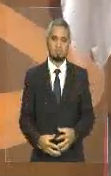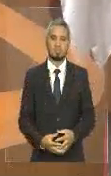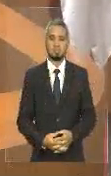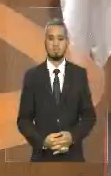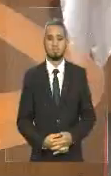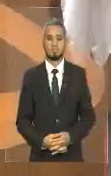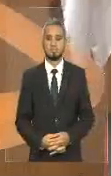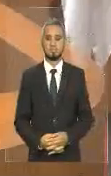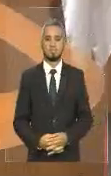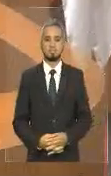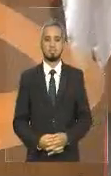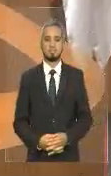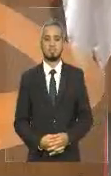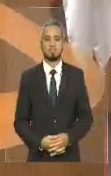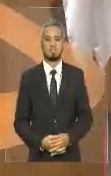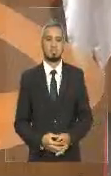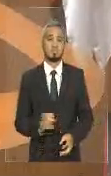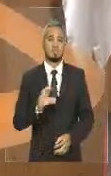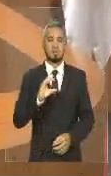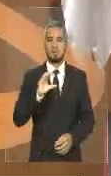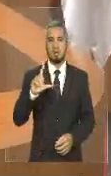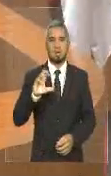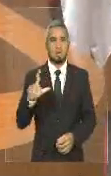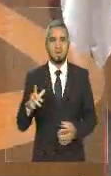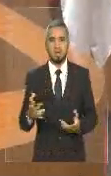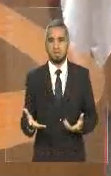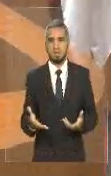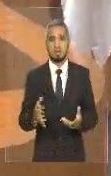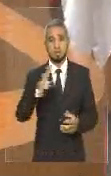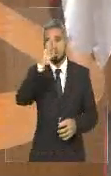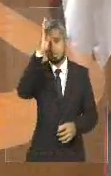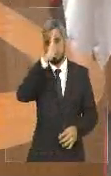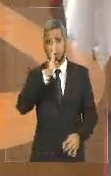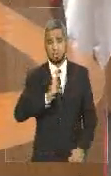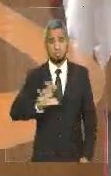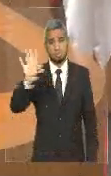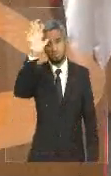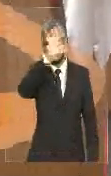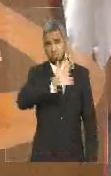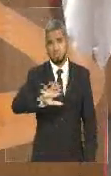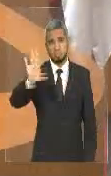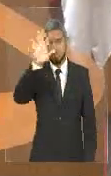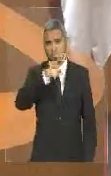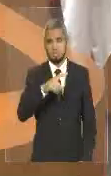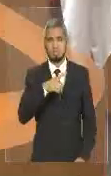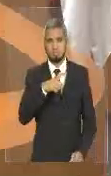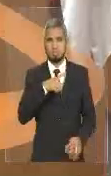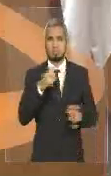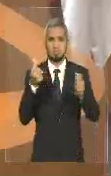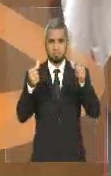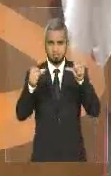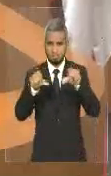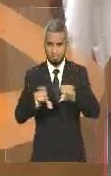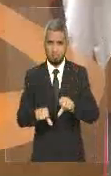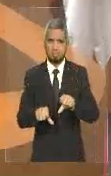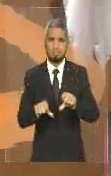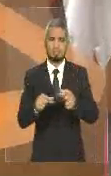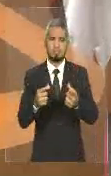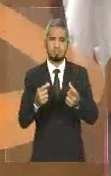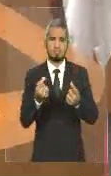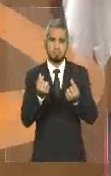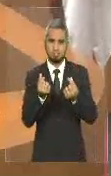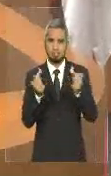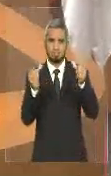É claro que neste ambiente de crise, porque passa todo o Brasil, crise financeira agravada pela crise política,